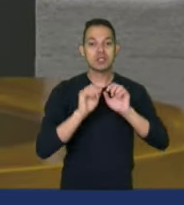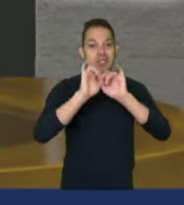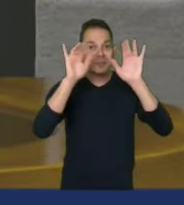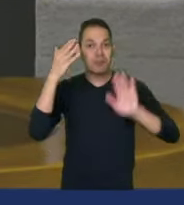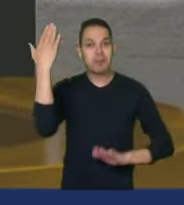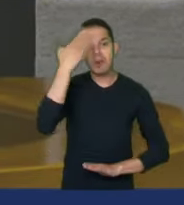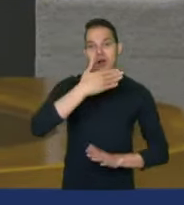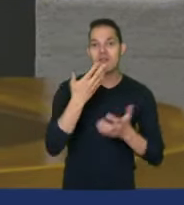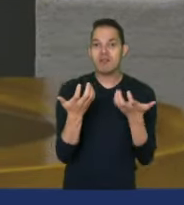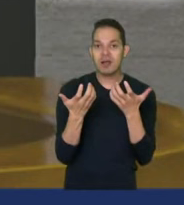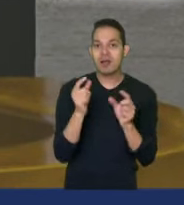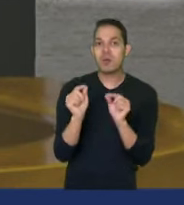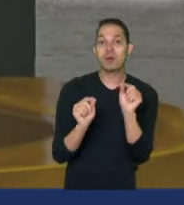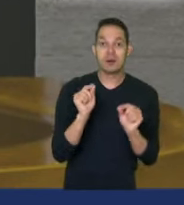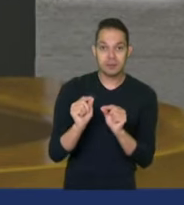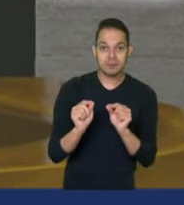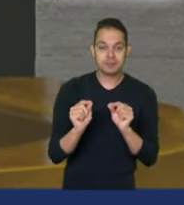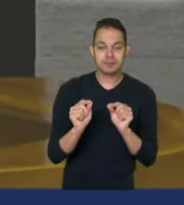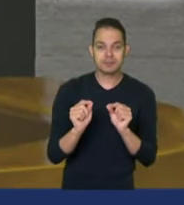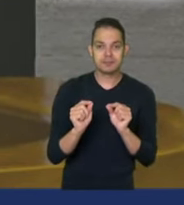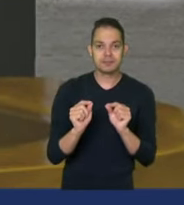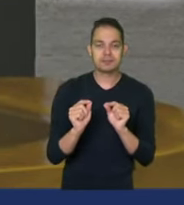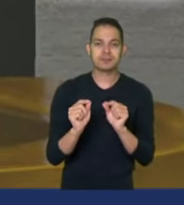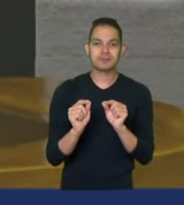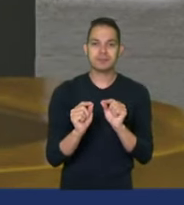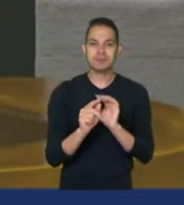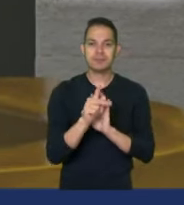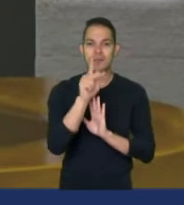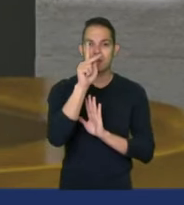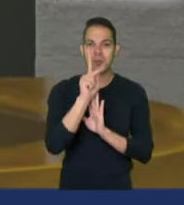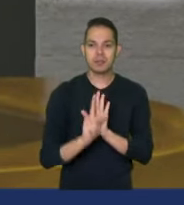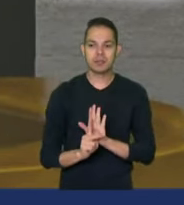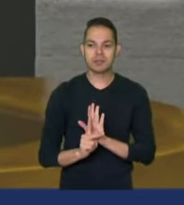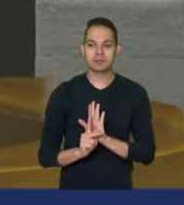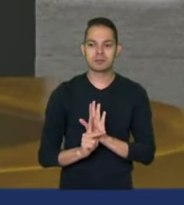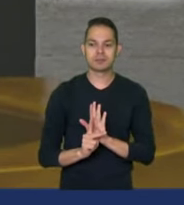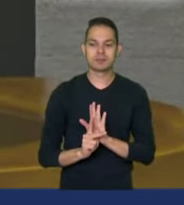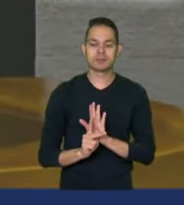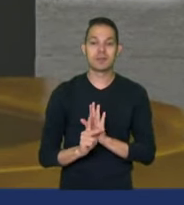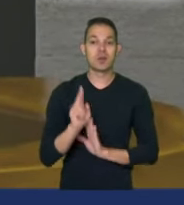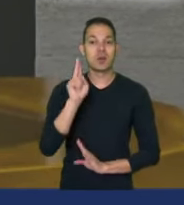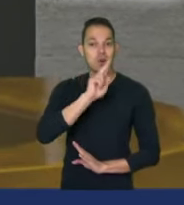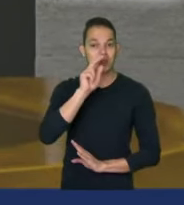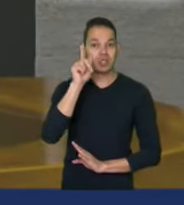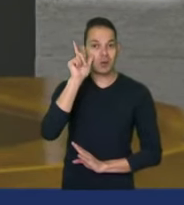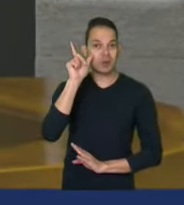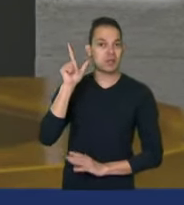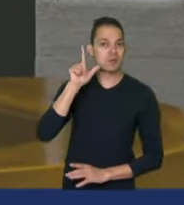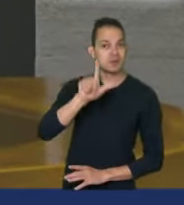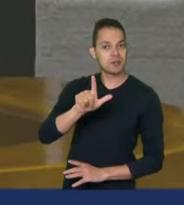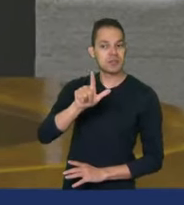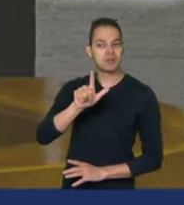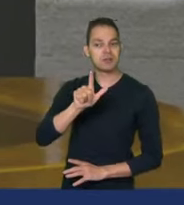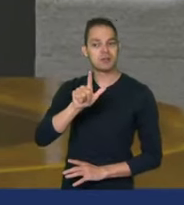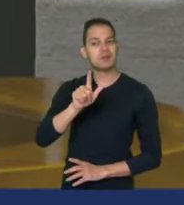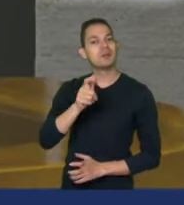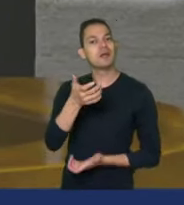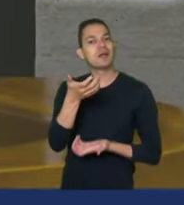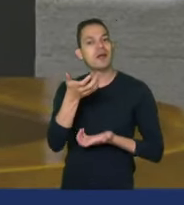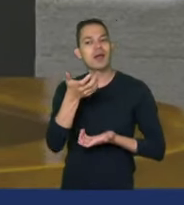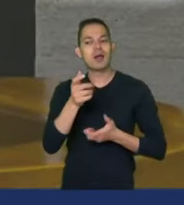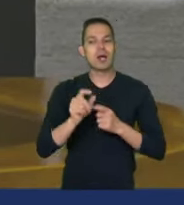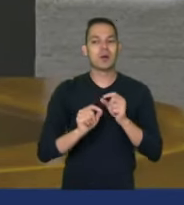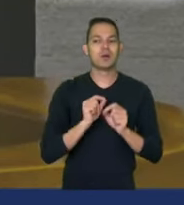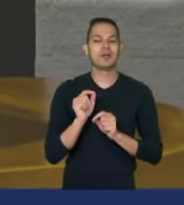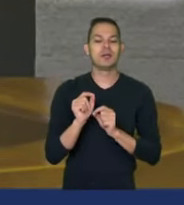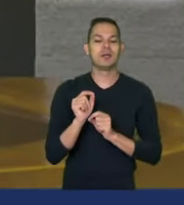prometo. O projeto que nós demos urgência ontem, ele quer comprovar que